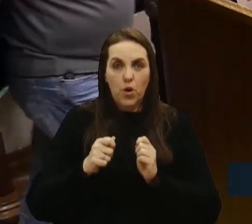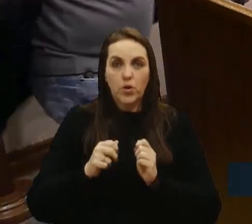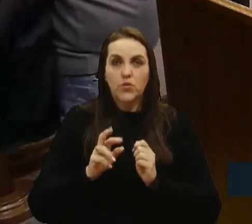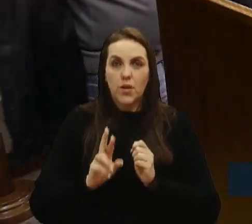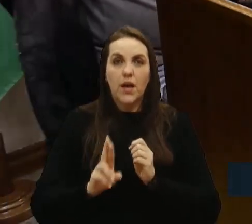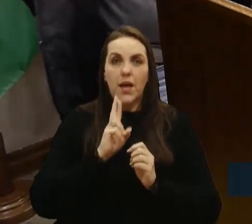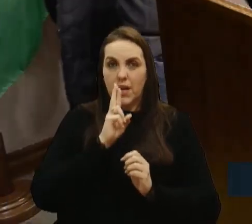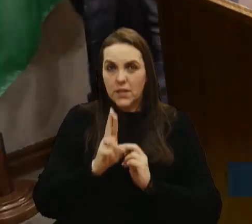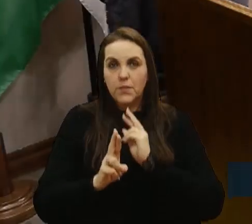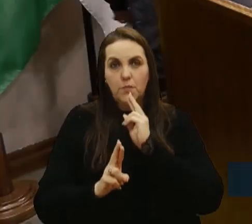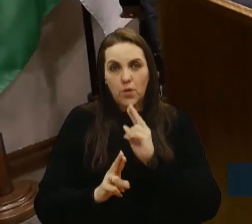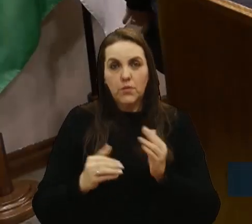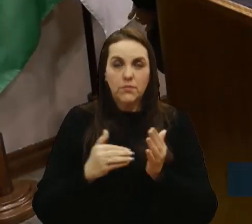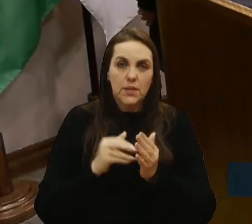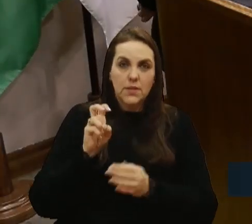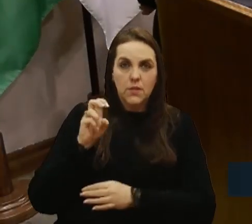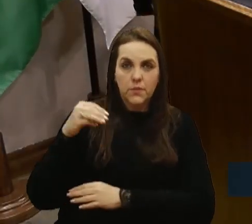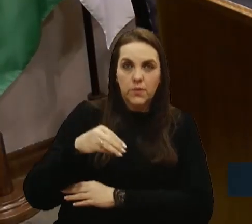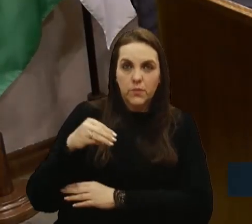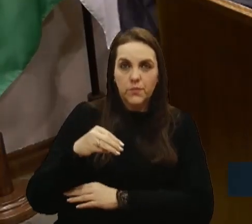de 5 minutos.